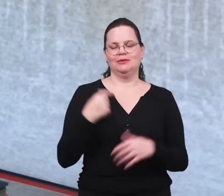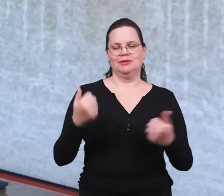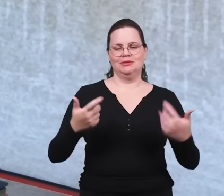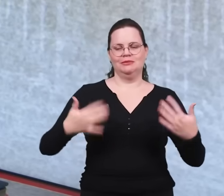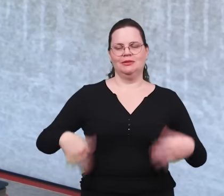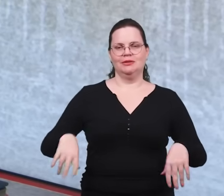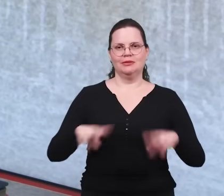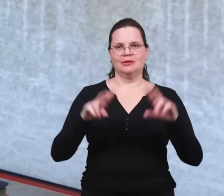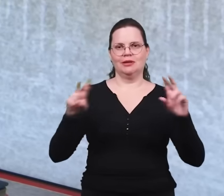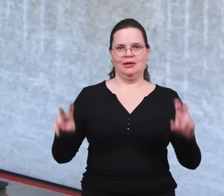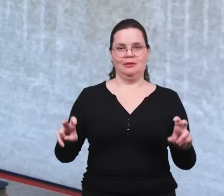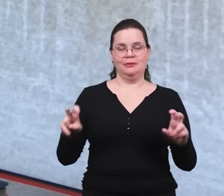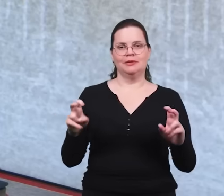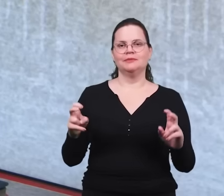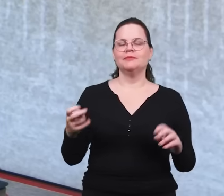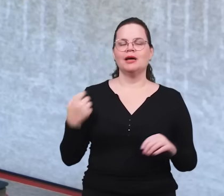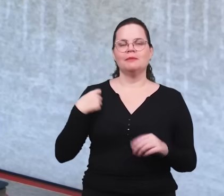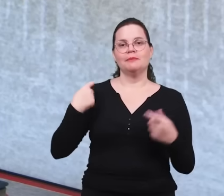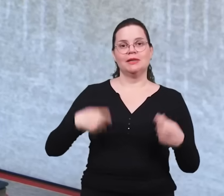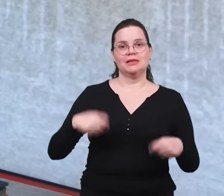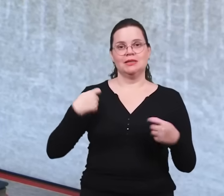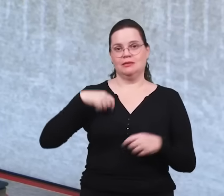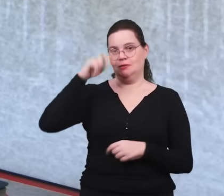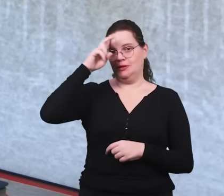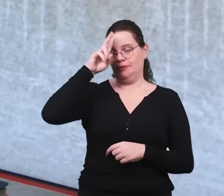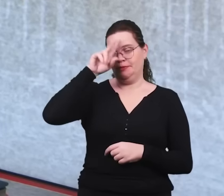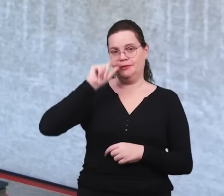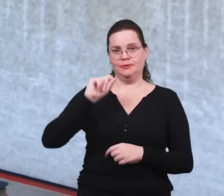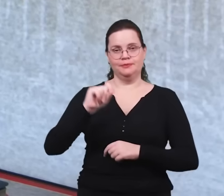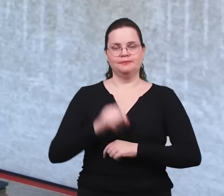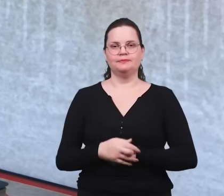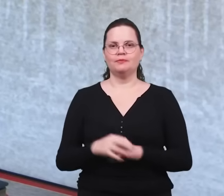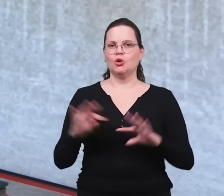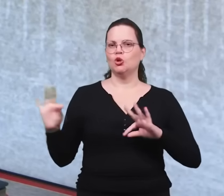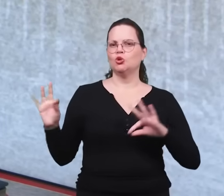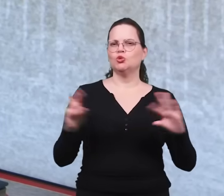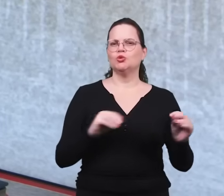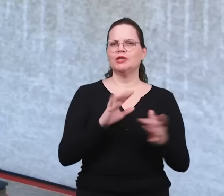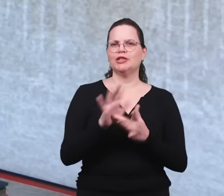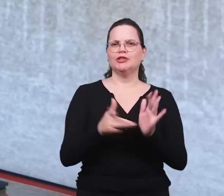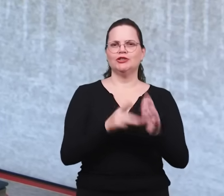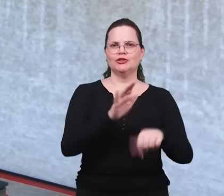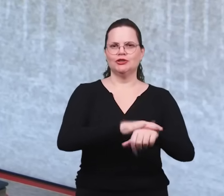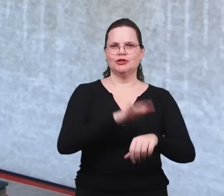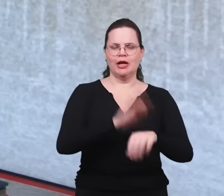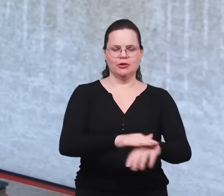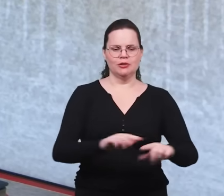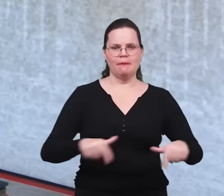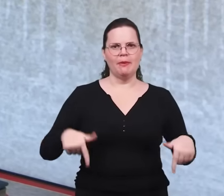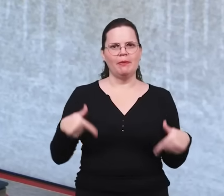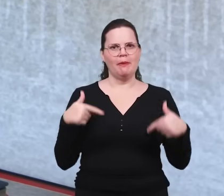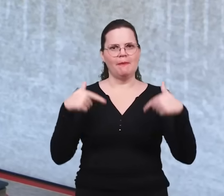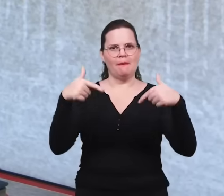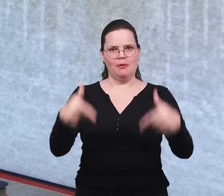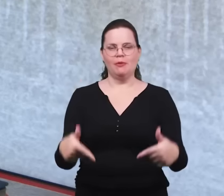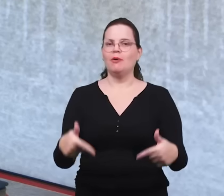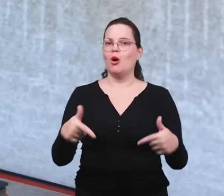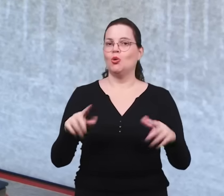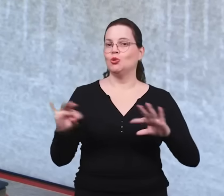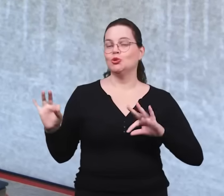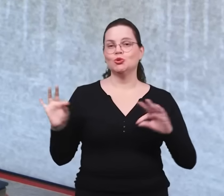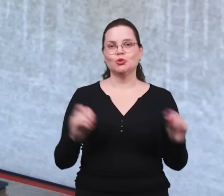que todos os atos do Senhor Jesus Cristo, descritos nos 4 evangelhos, esses atos eles têm